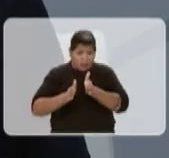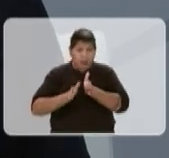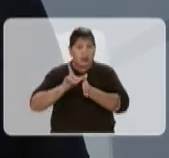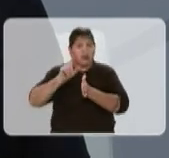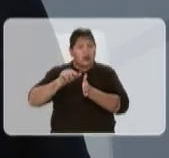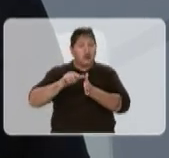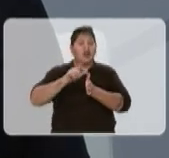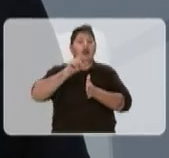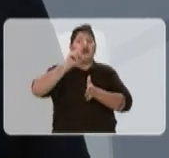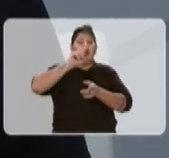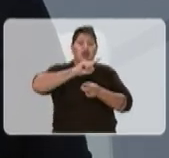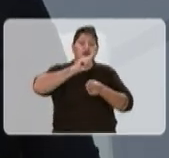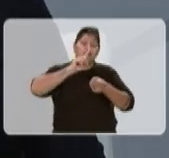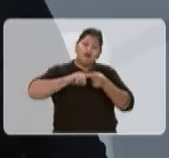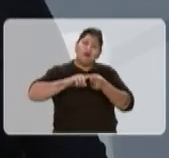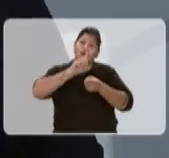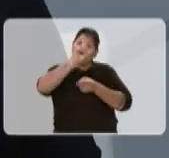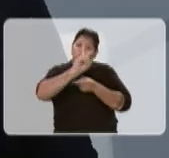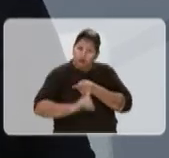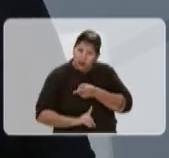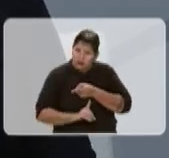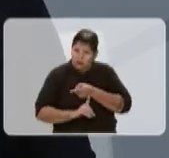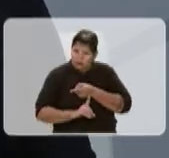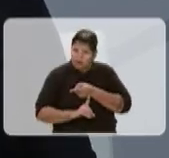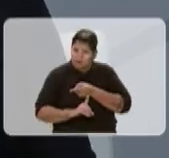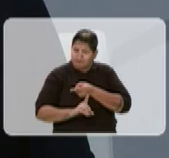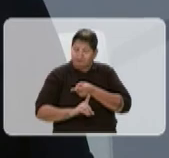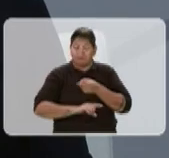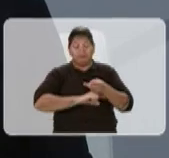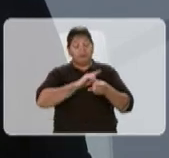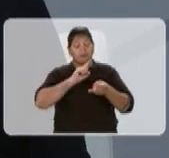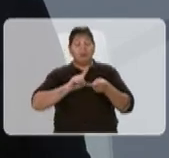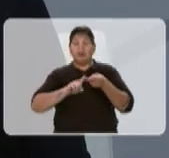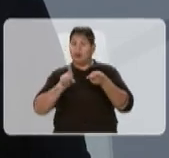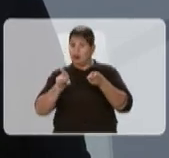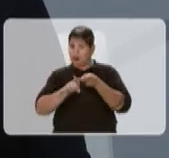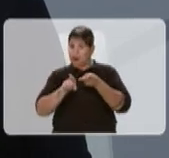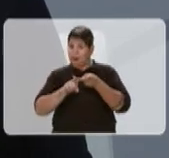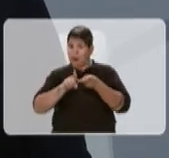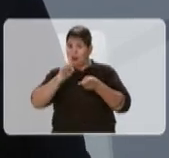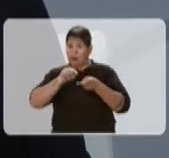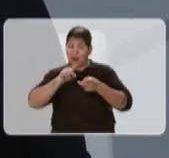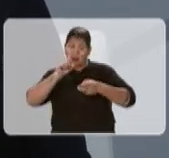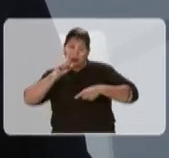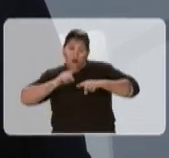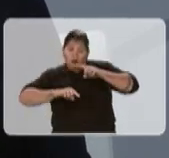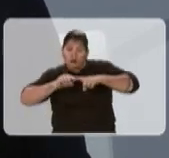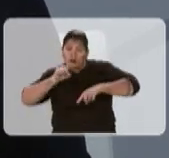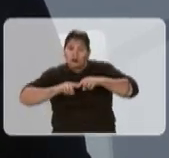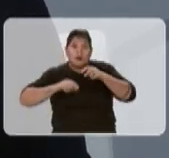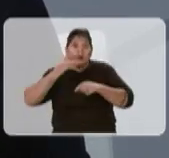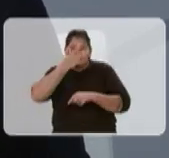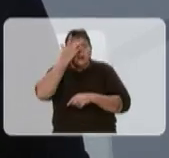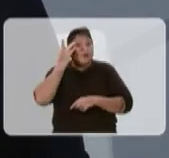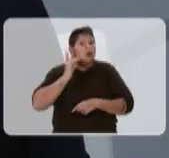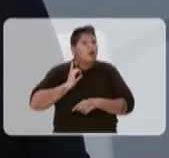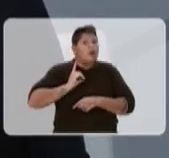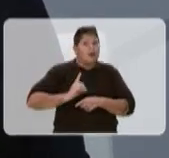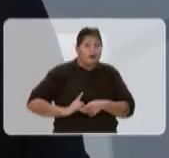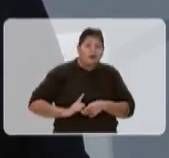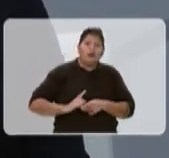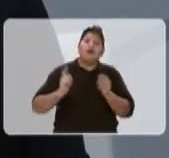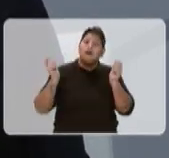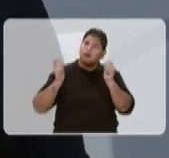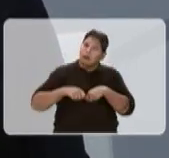tempo um direito de acesso a todos os direitos e também um instrumento para que a